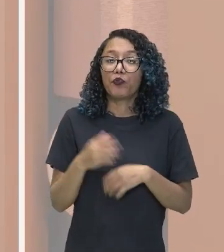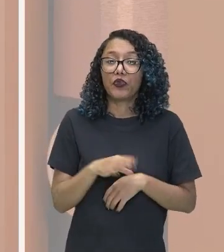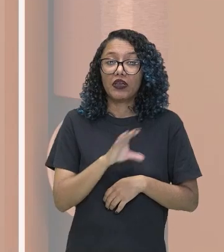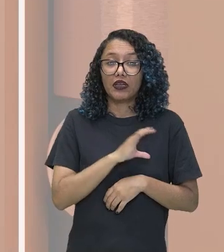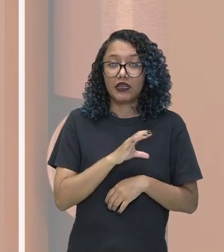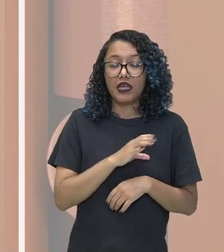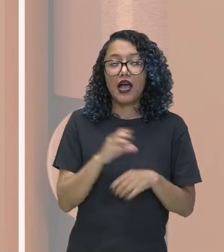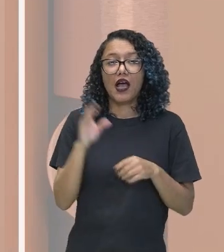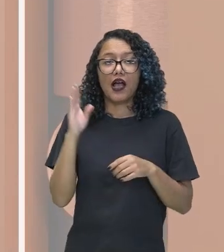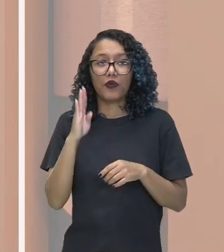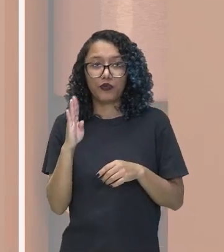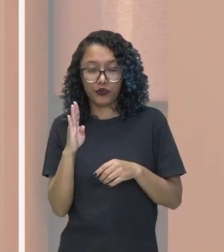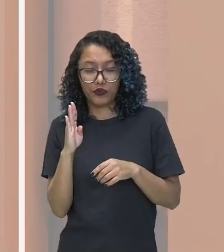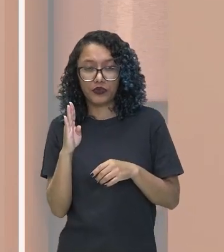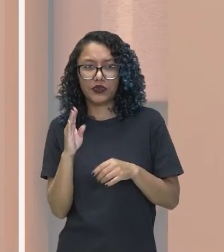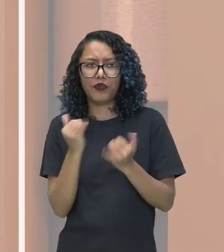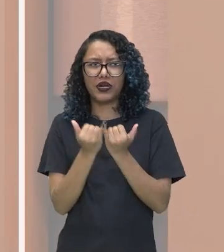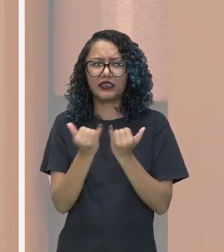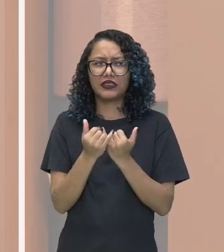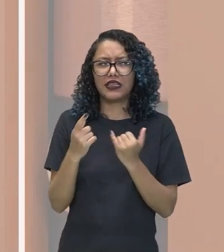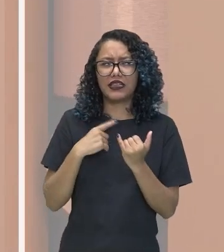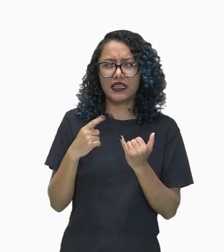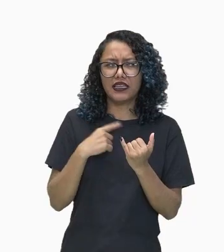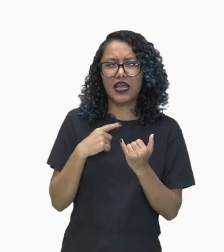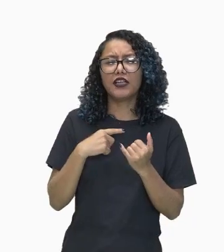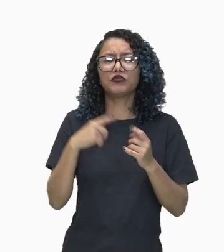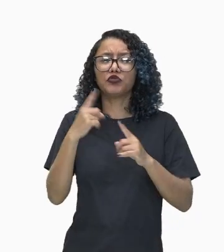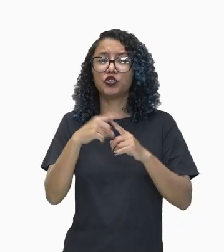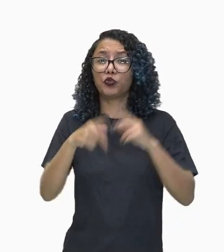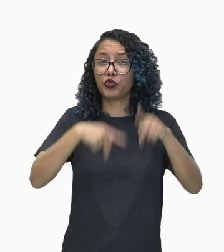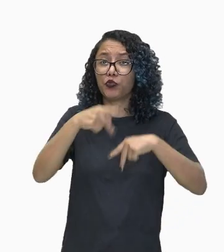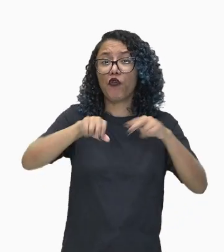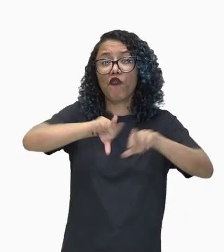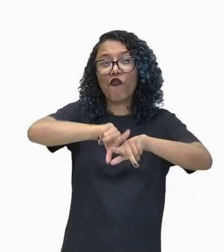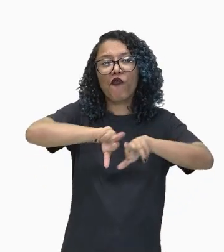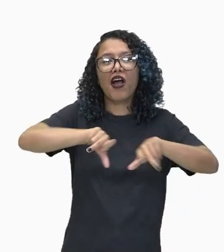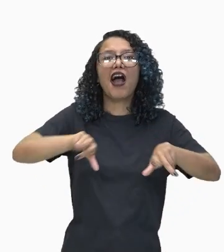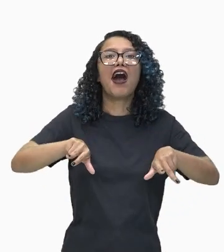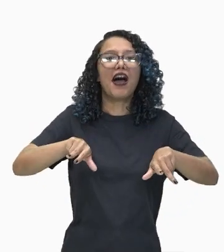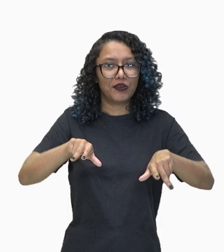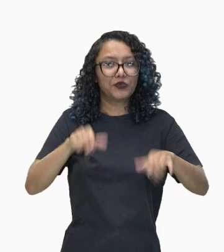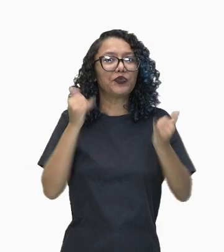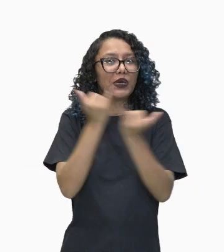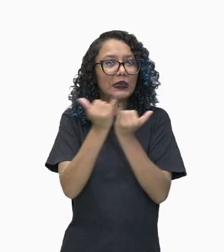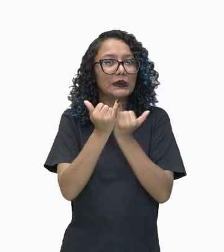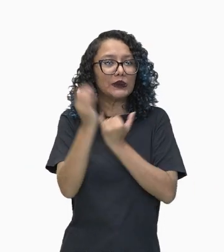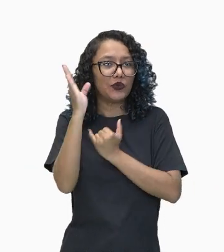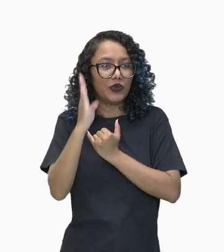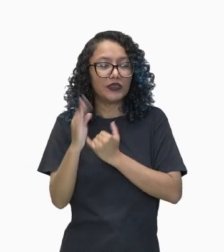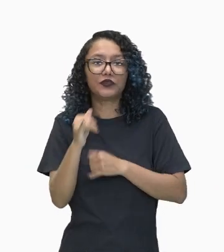por diversos povos que a gente vai analisar um pouquinho agora. Os principais serão os descendentes